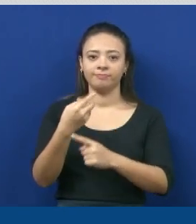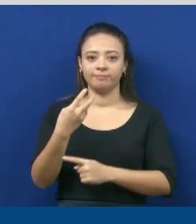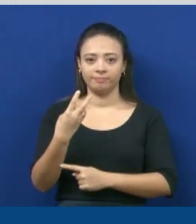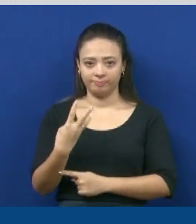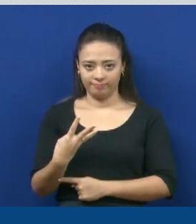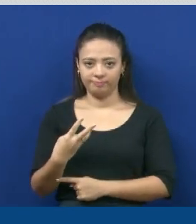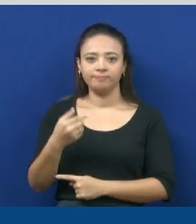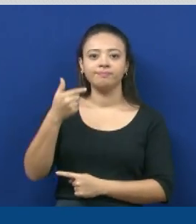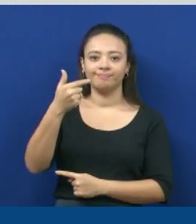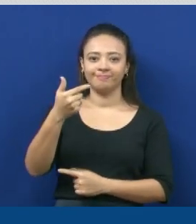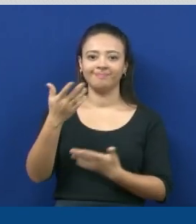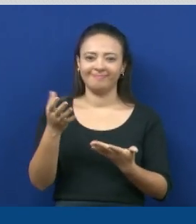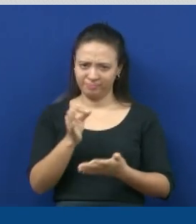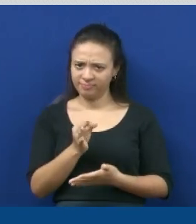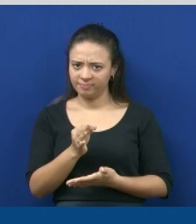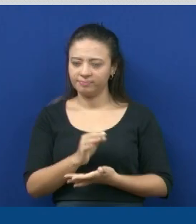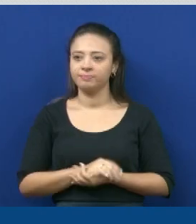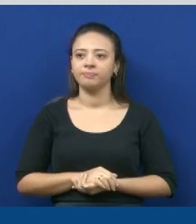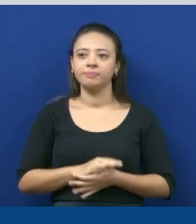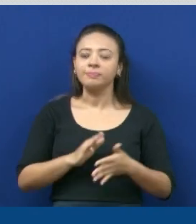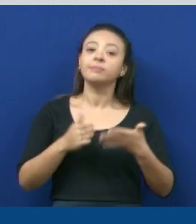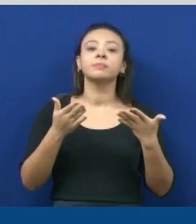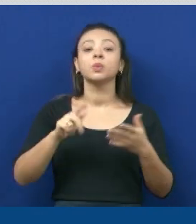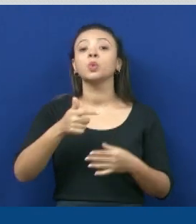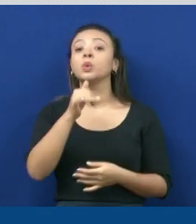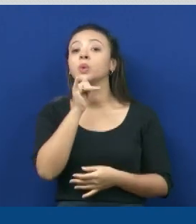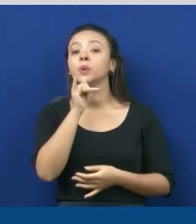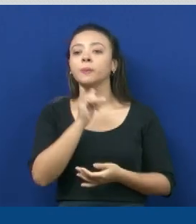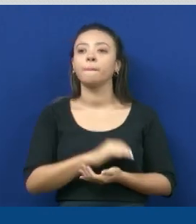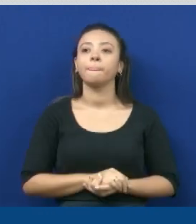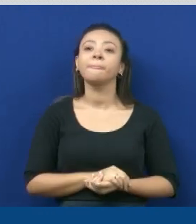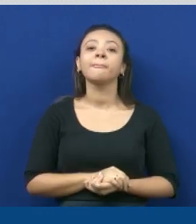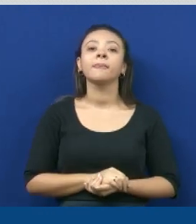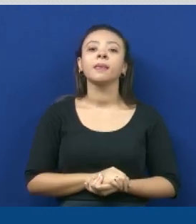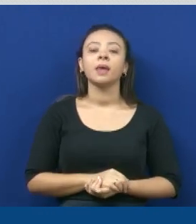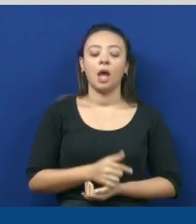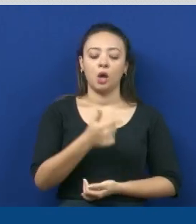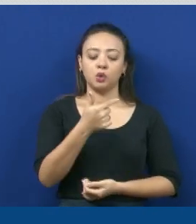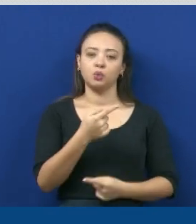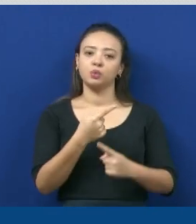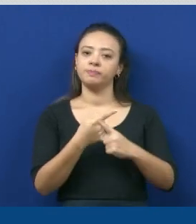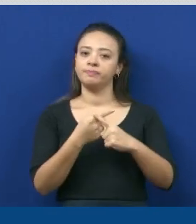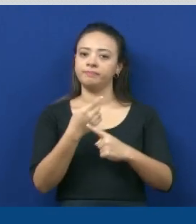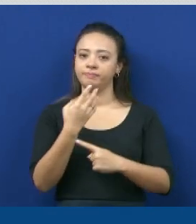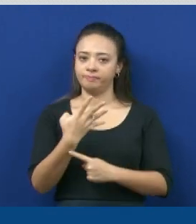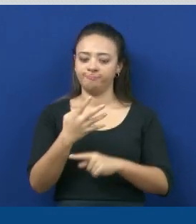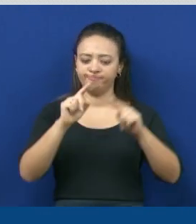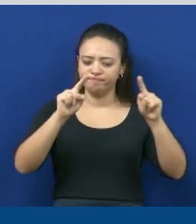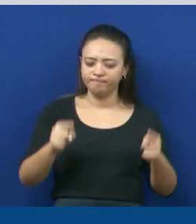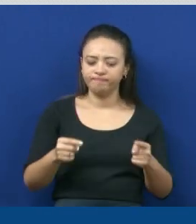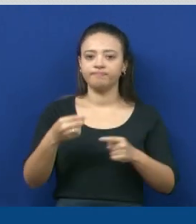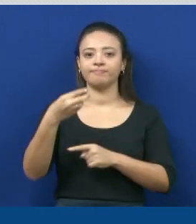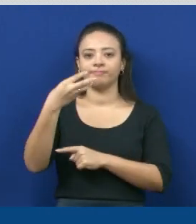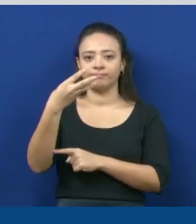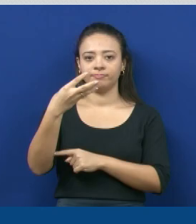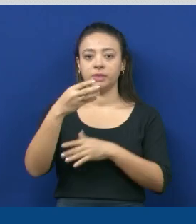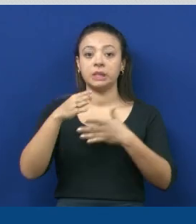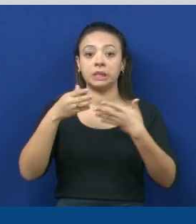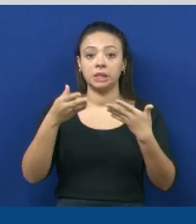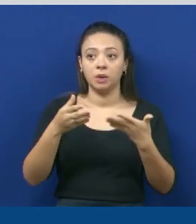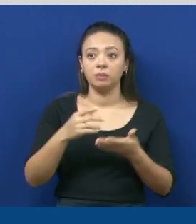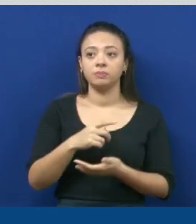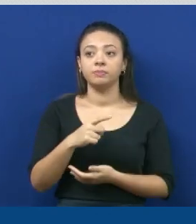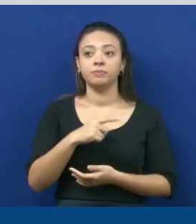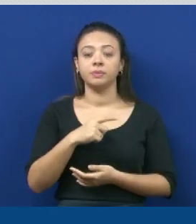ao quadrado, certo? Mais um exemplo. Eu tenho agora 2 vezes 4 ao cubo. Bom, como eu tenho ali dentro